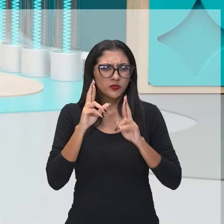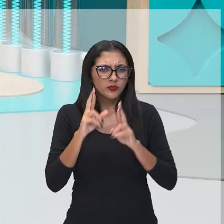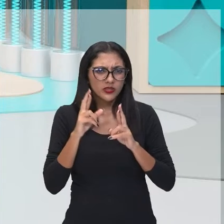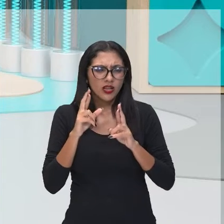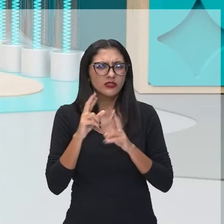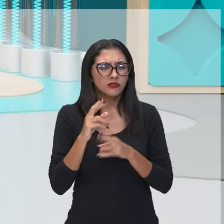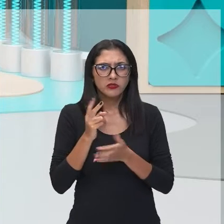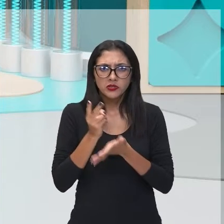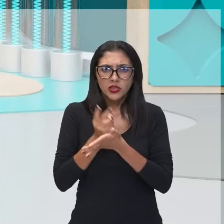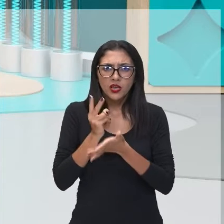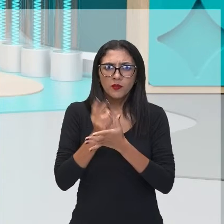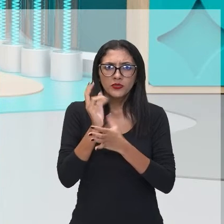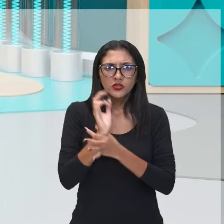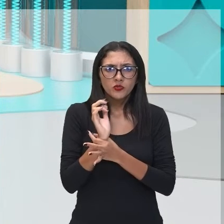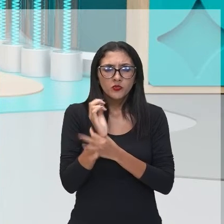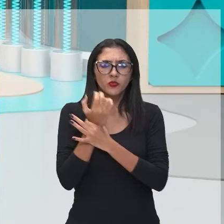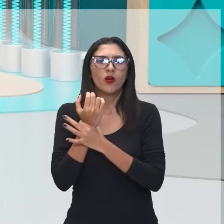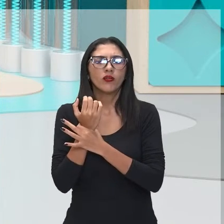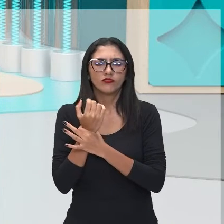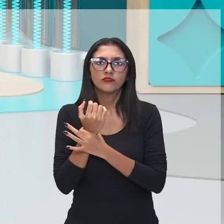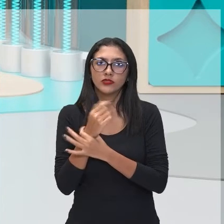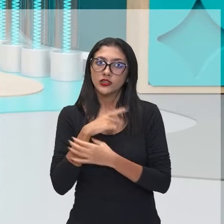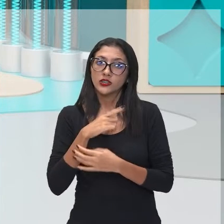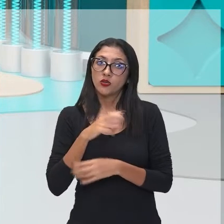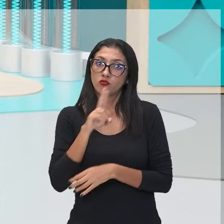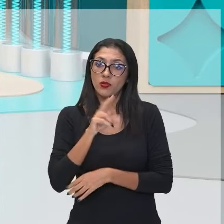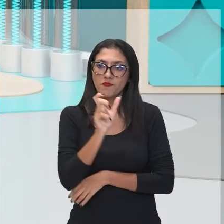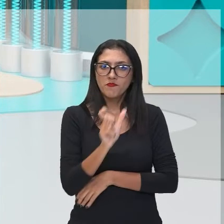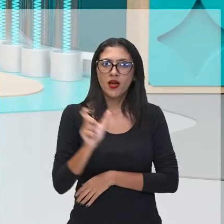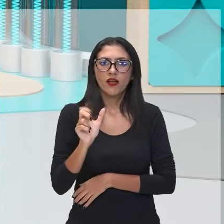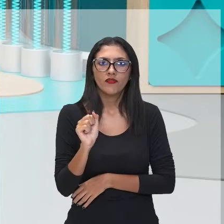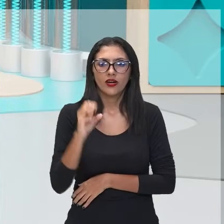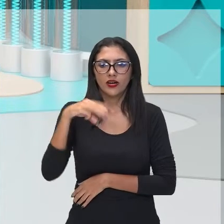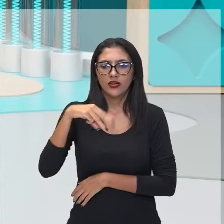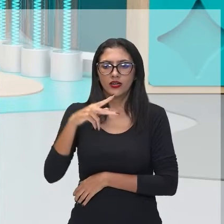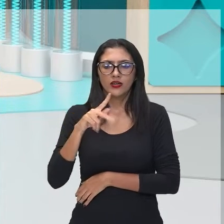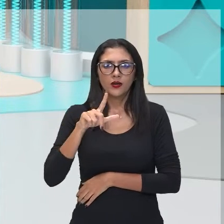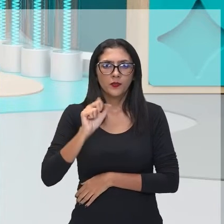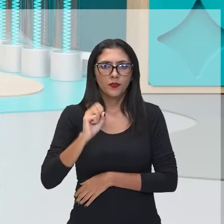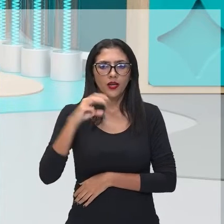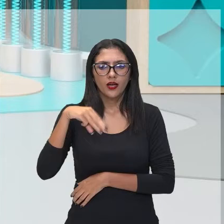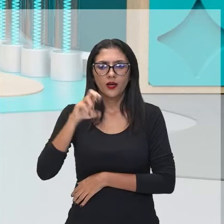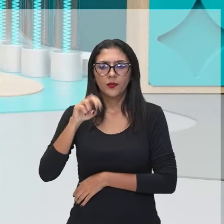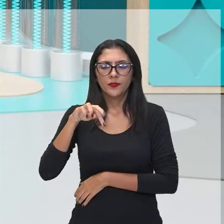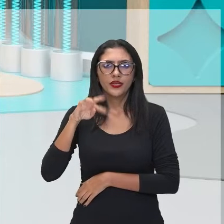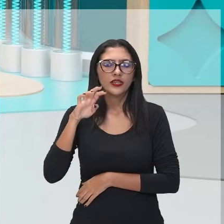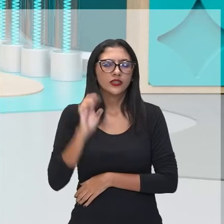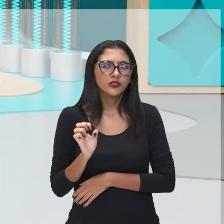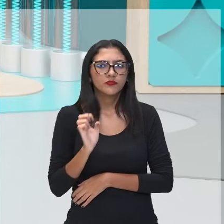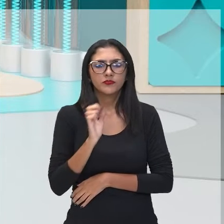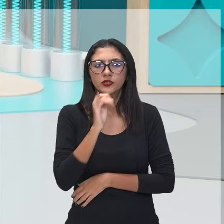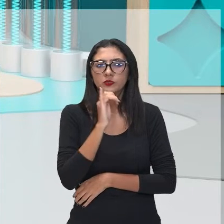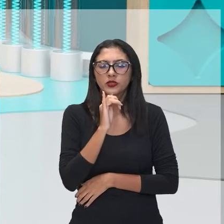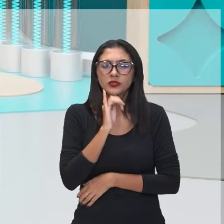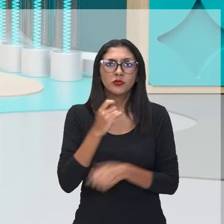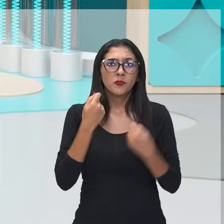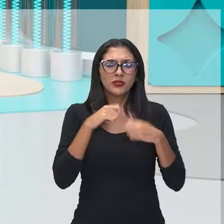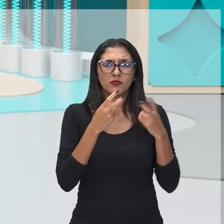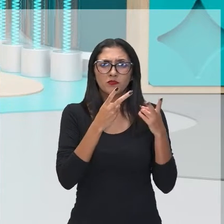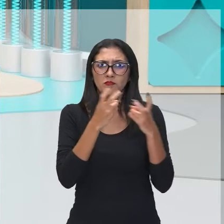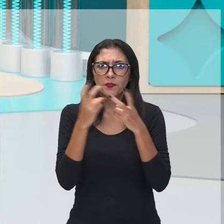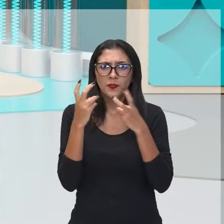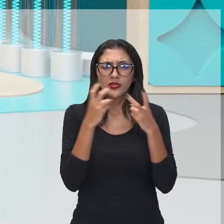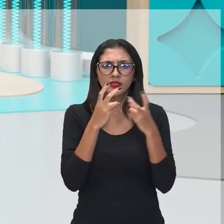amplamente, certo? Observe o uso do advérbio aqui, amplamente, ou seja, deve ampliar a sua visão nos dados que antecedem